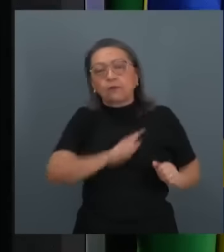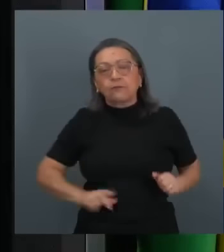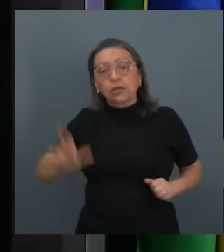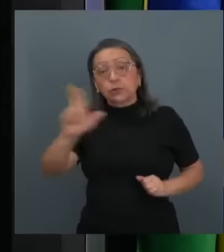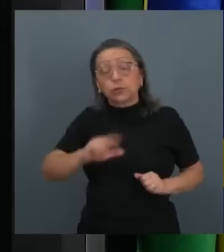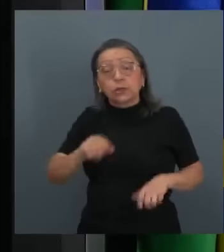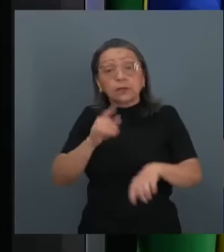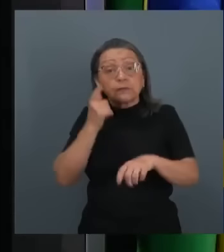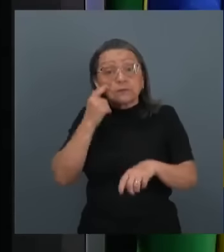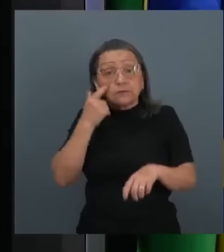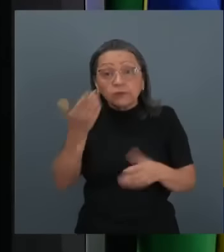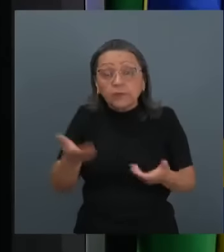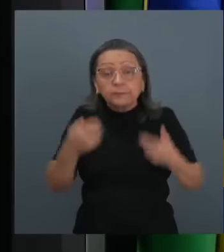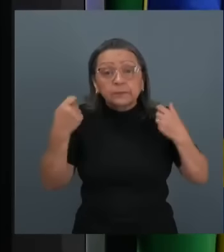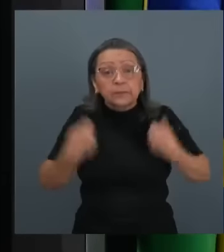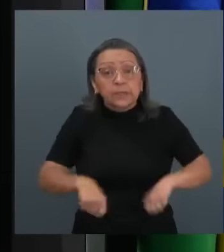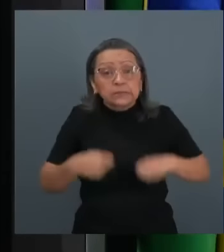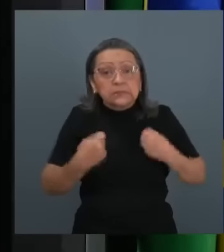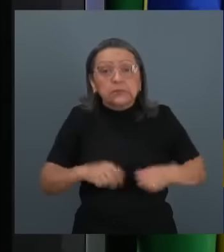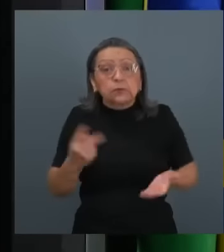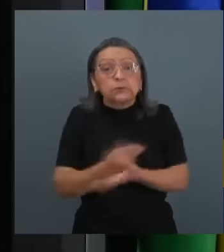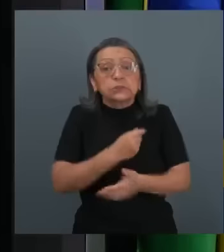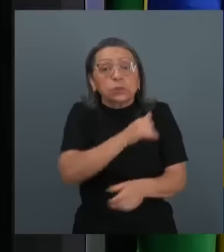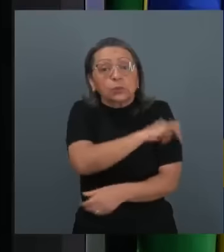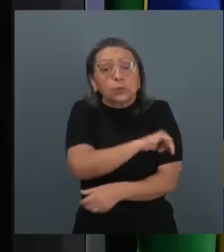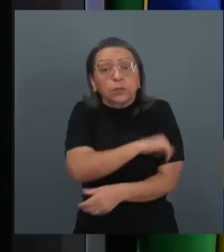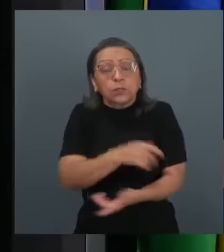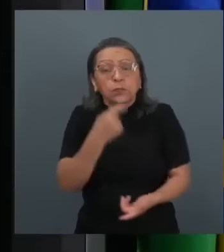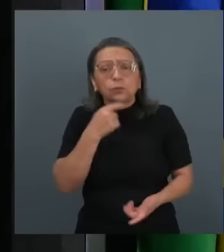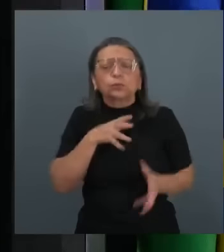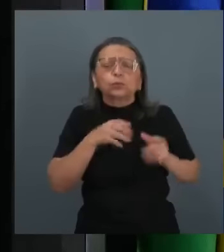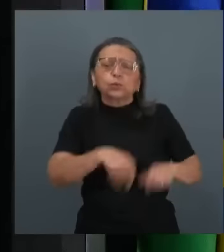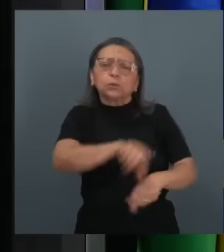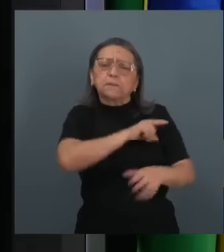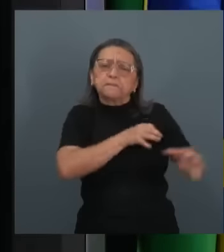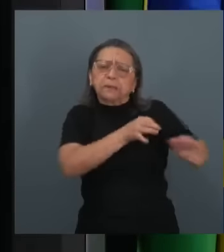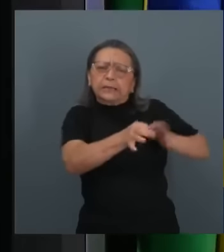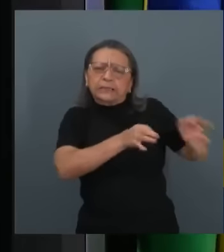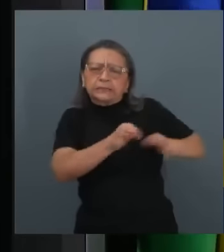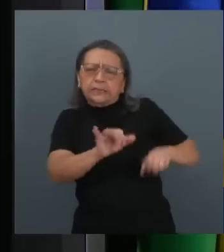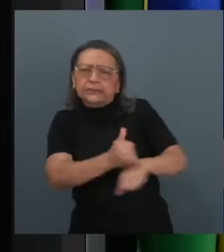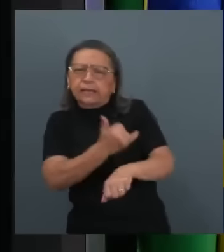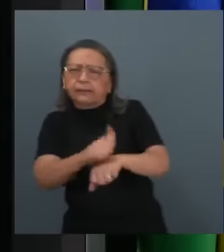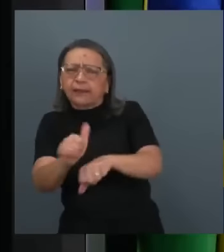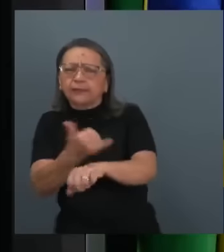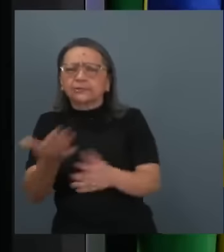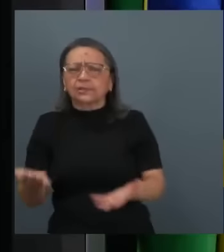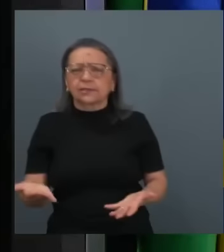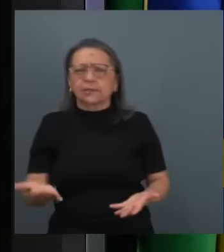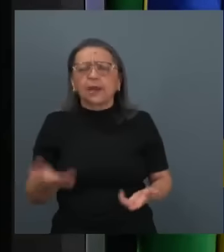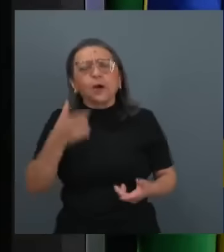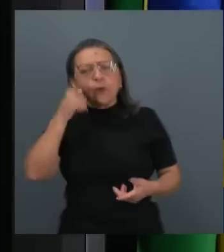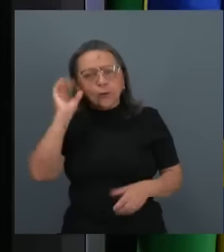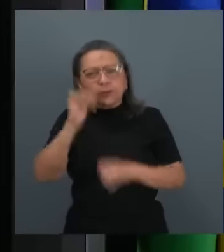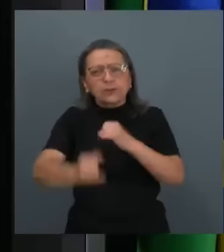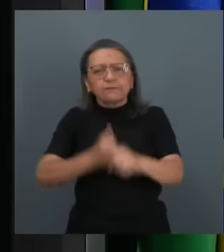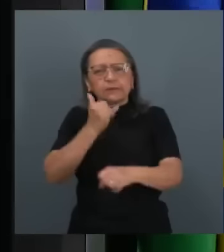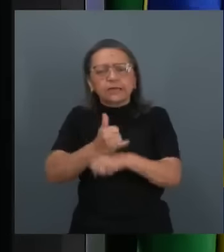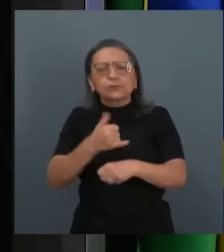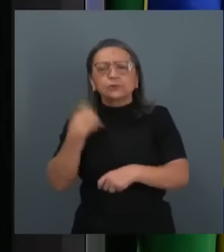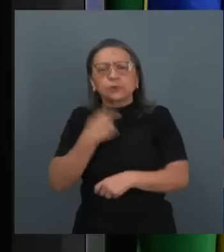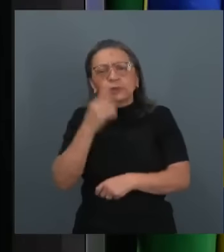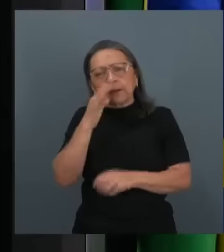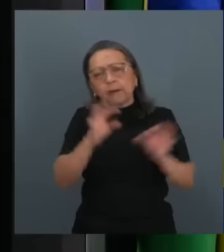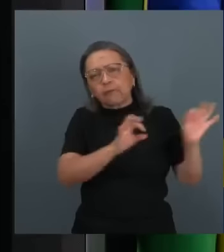necessária e ousada mega operação ocorrida no Rio de Janeiro, planejada, estratégica. Ontem, no Fantástico, nós